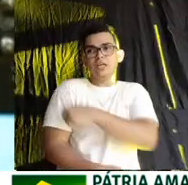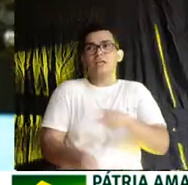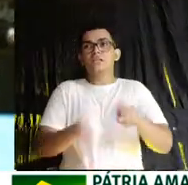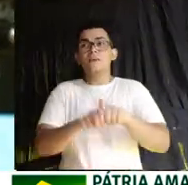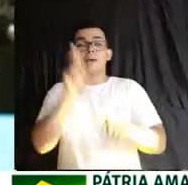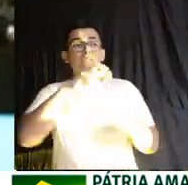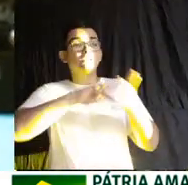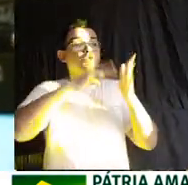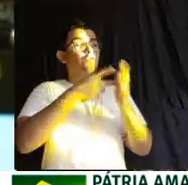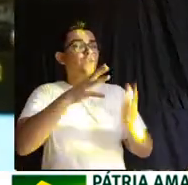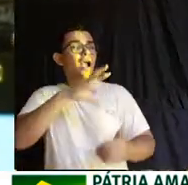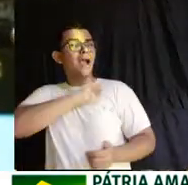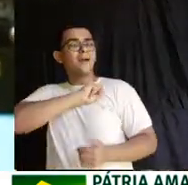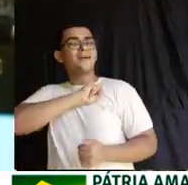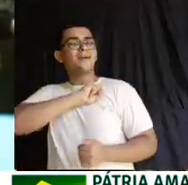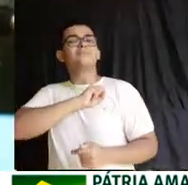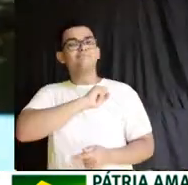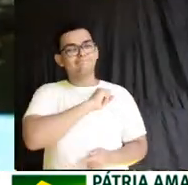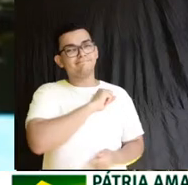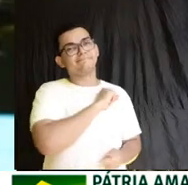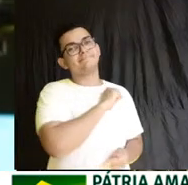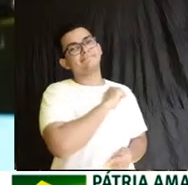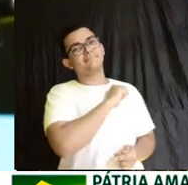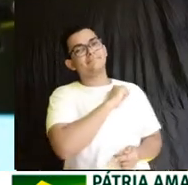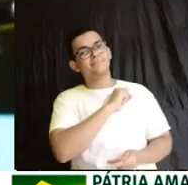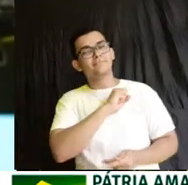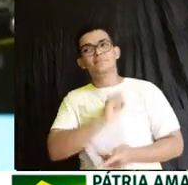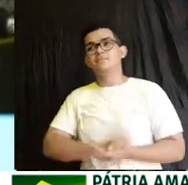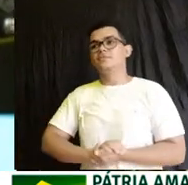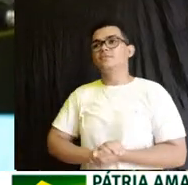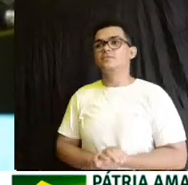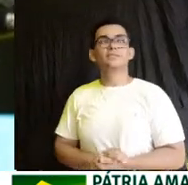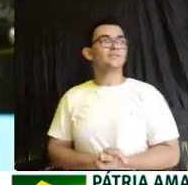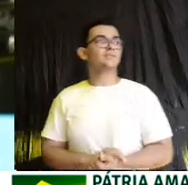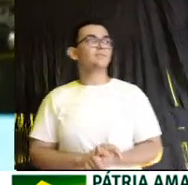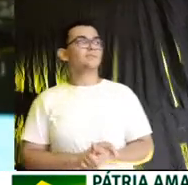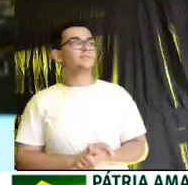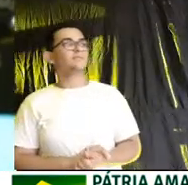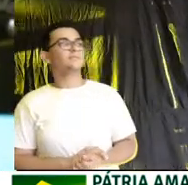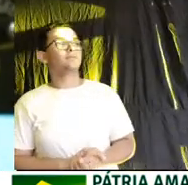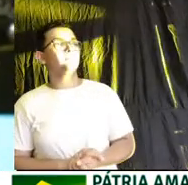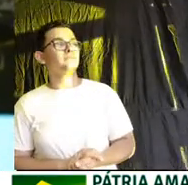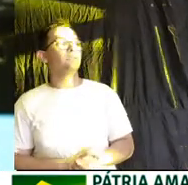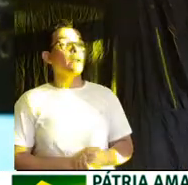Eu te enviei só pro meu prazer.